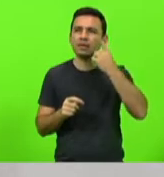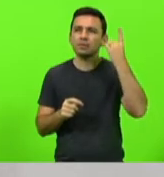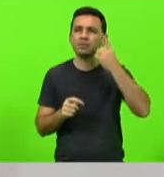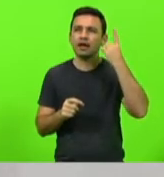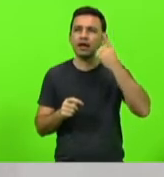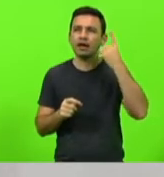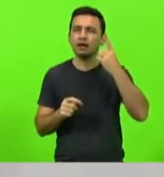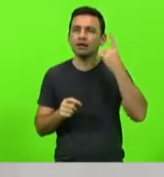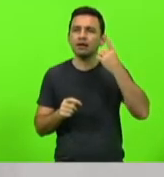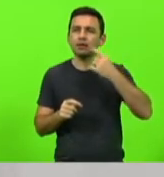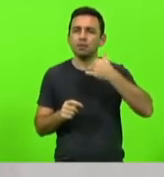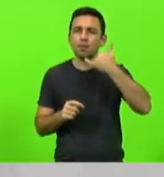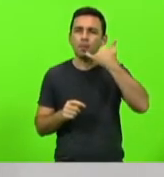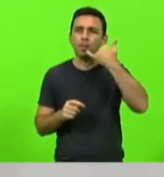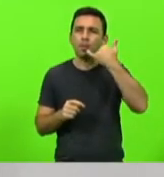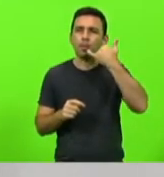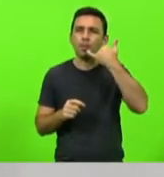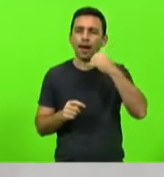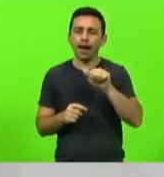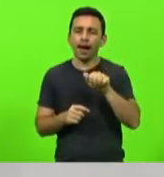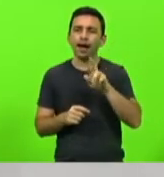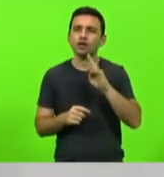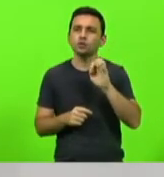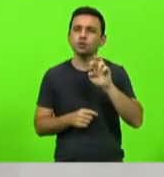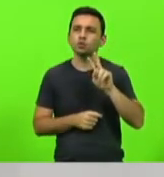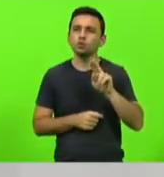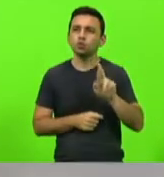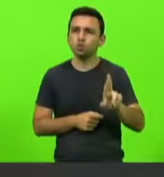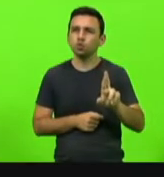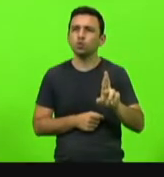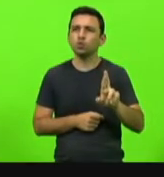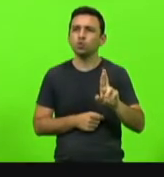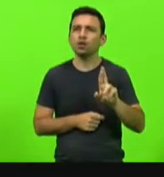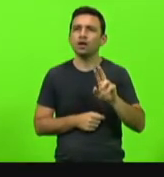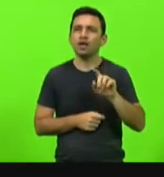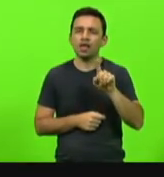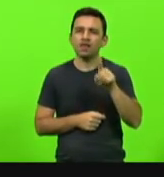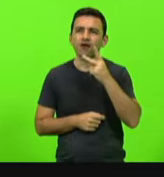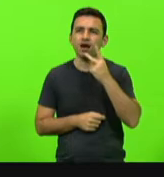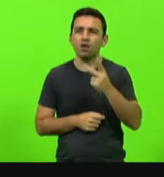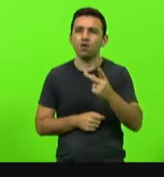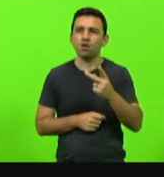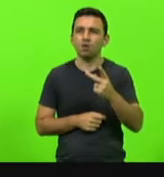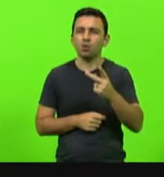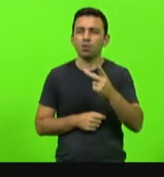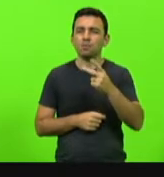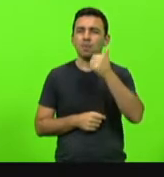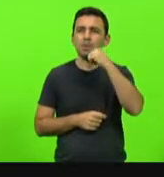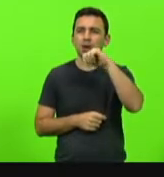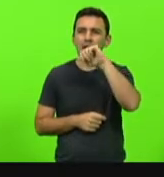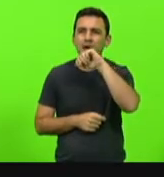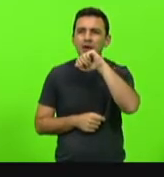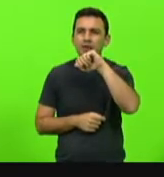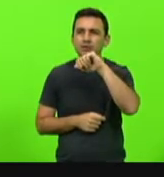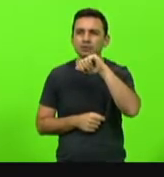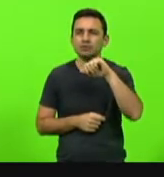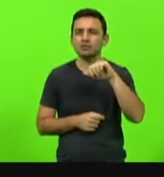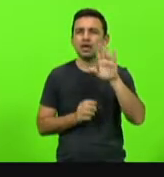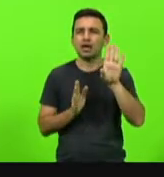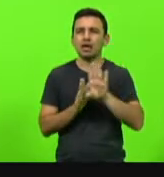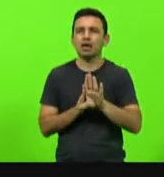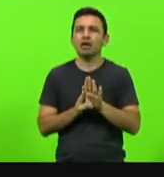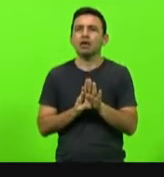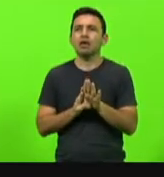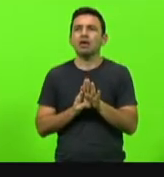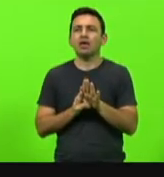deputado Arthur Duval, o Mamãe Cheguei, dizendo que as ucranianas são